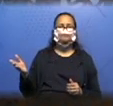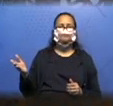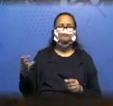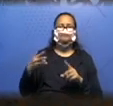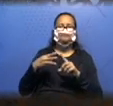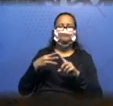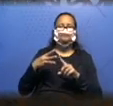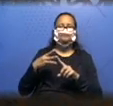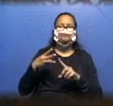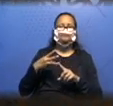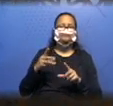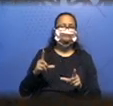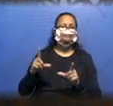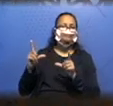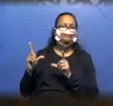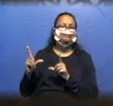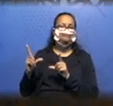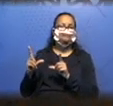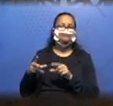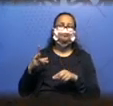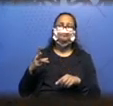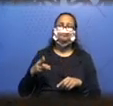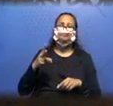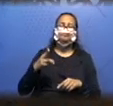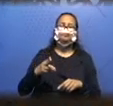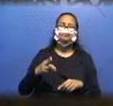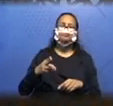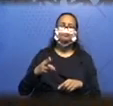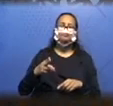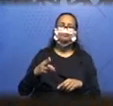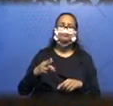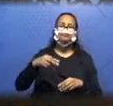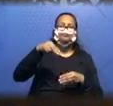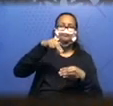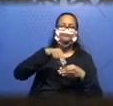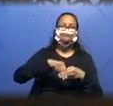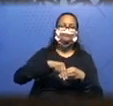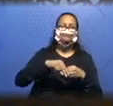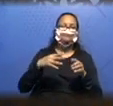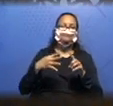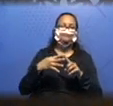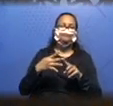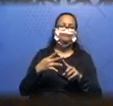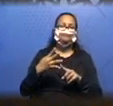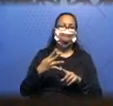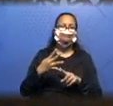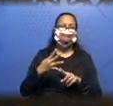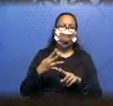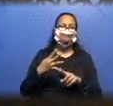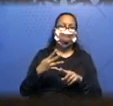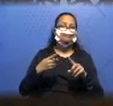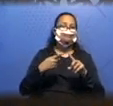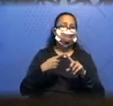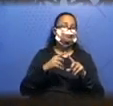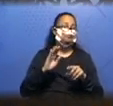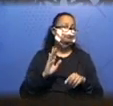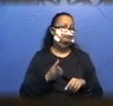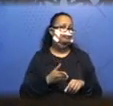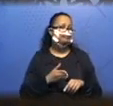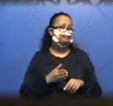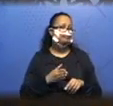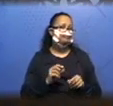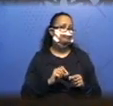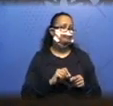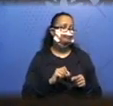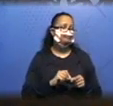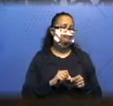vocês. Sobraram 3 imagens, né? Recortaram um anexo com 4 imagens, sobraram 3, porque uma